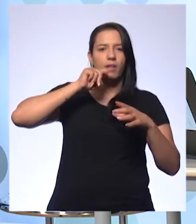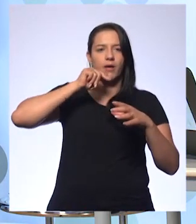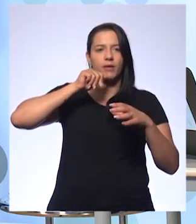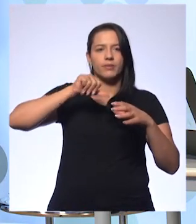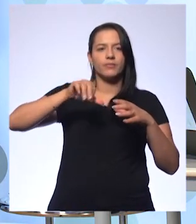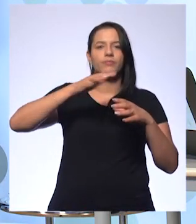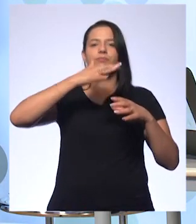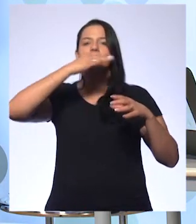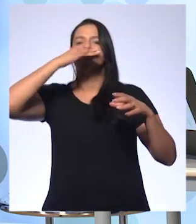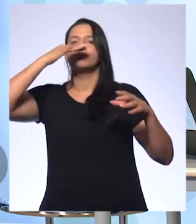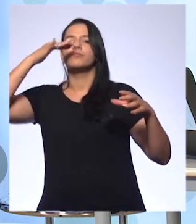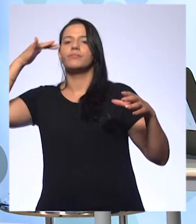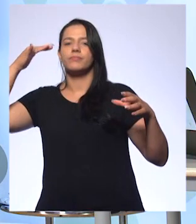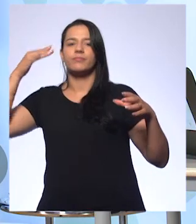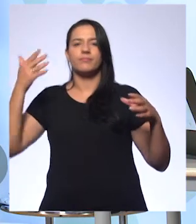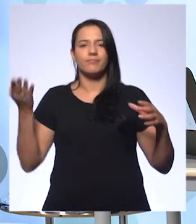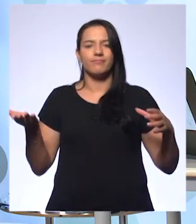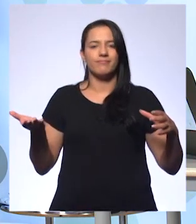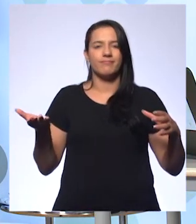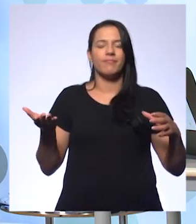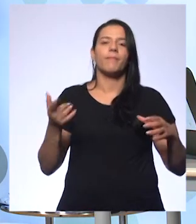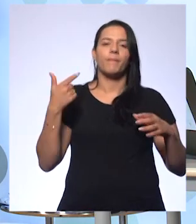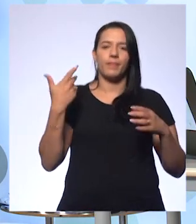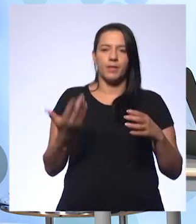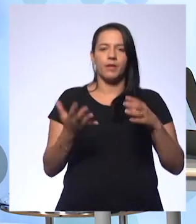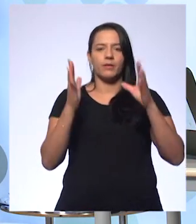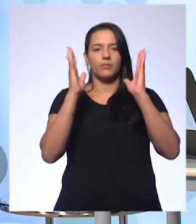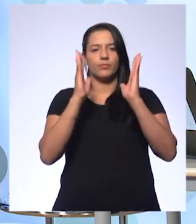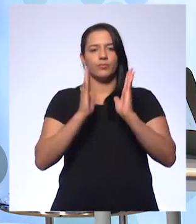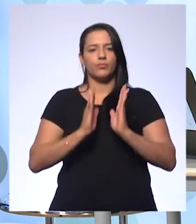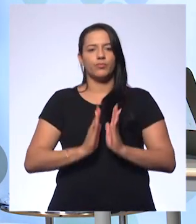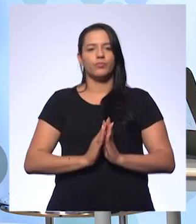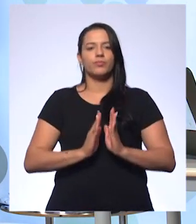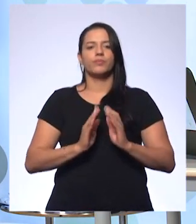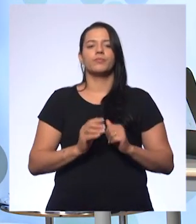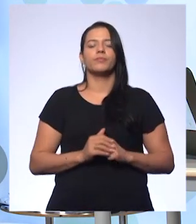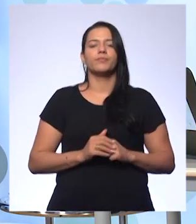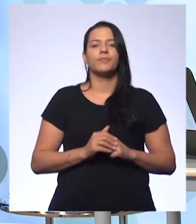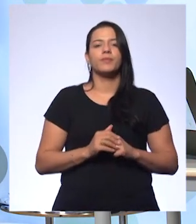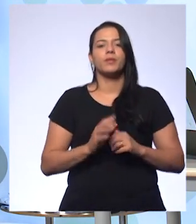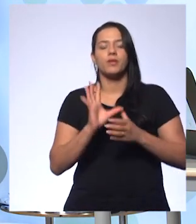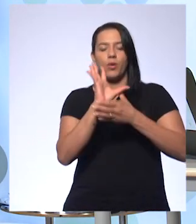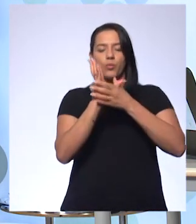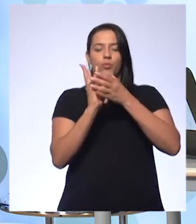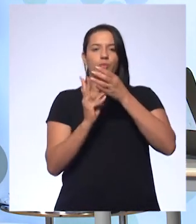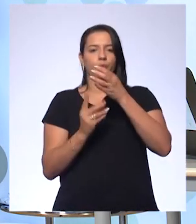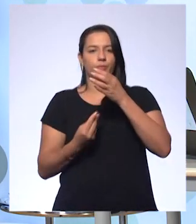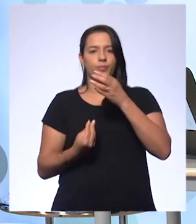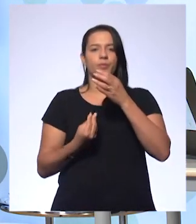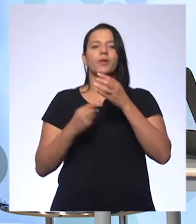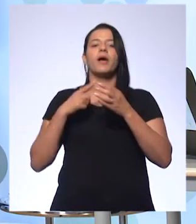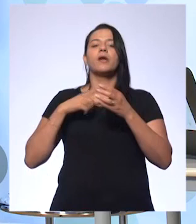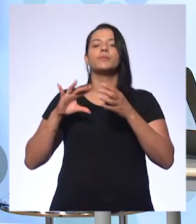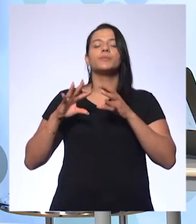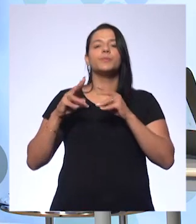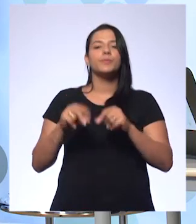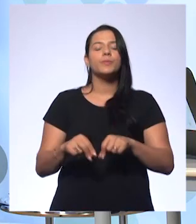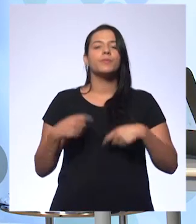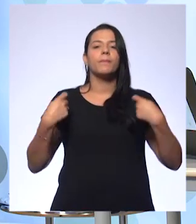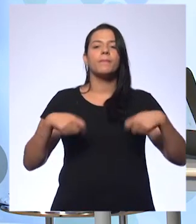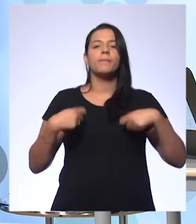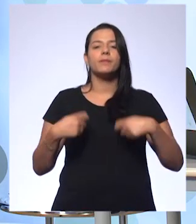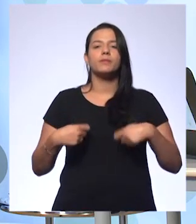passando o cheirinho, né? Ele vai passar ali pelo filtro. Então, para passar aquele café tingido, ele tem